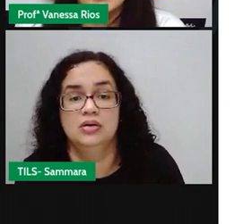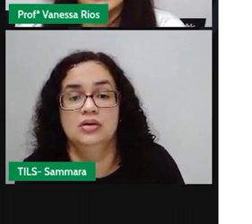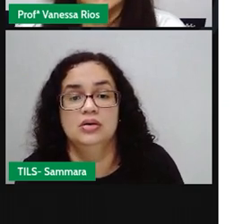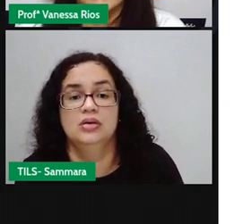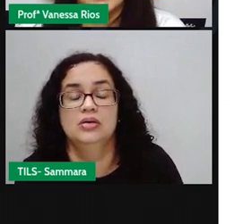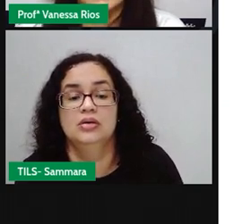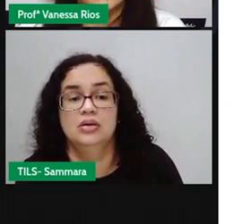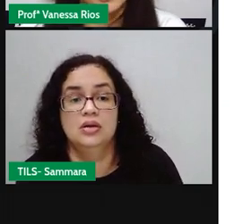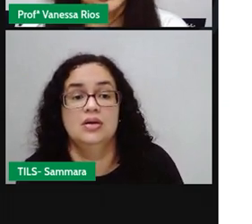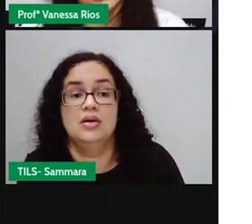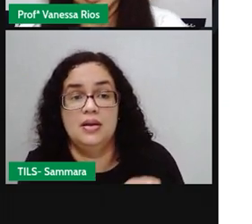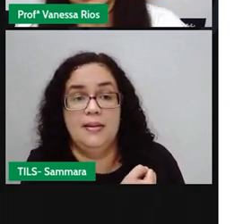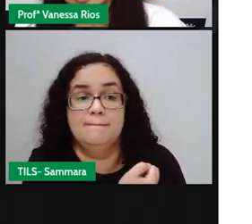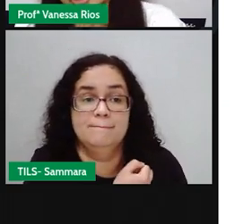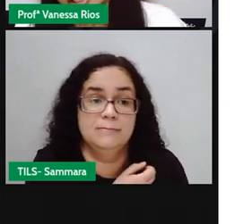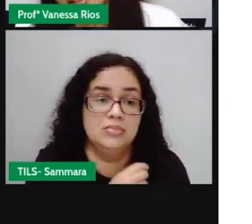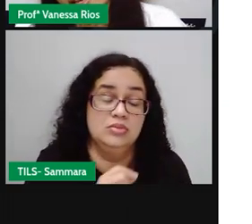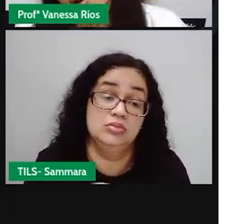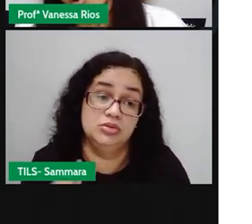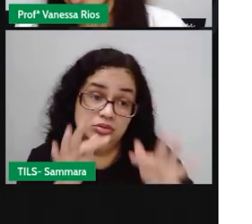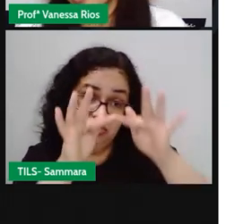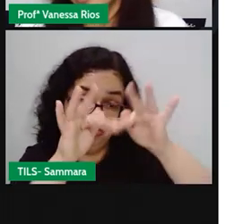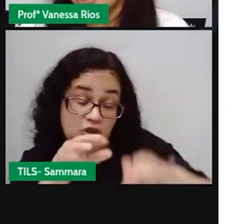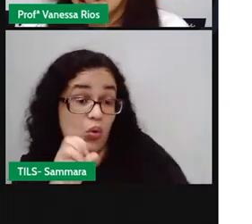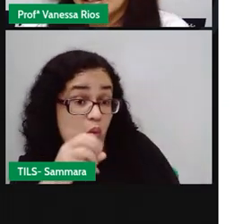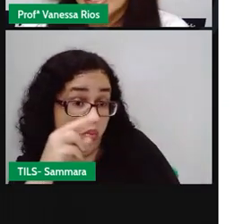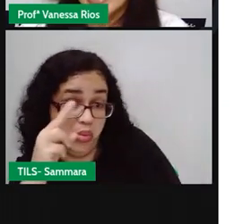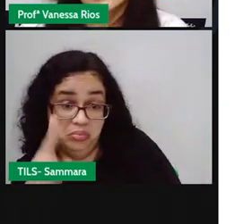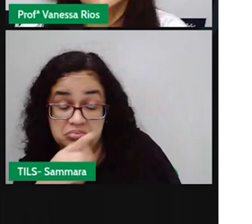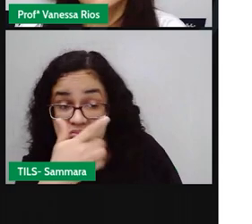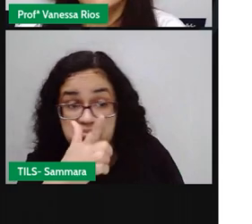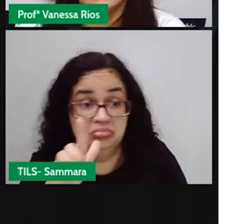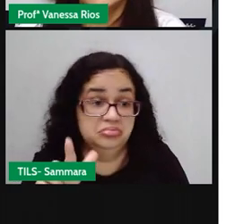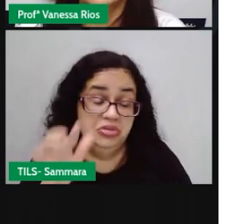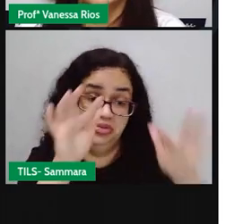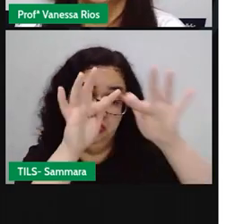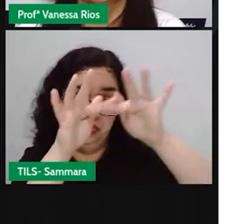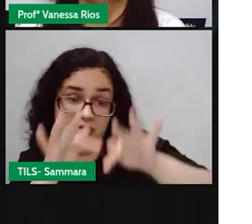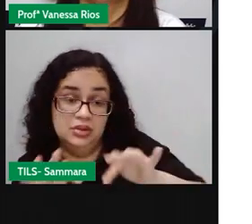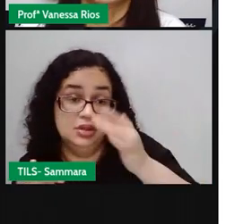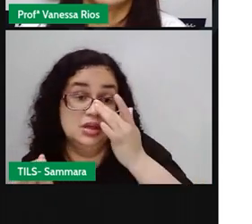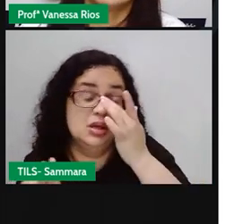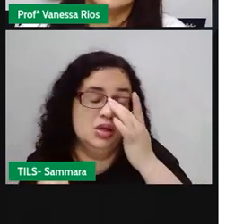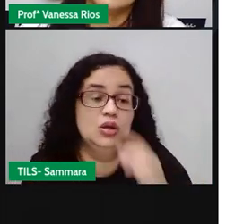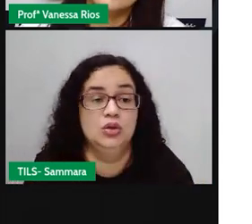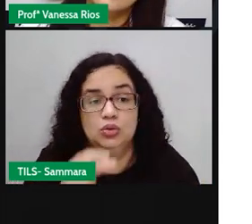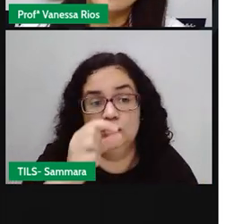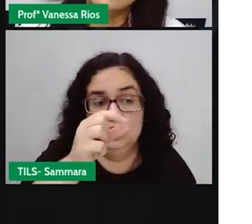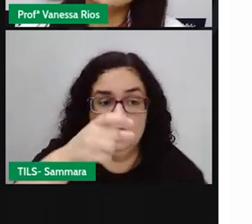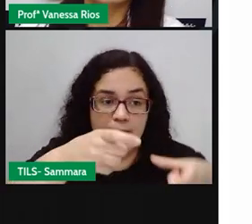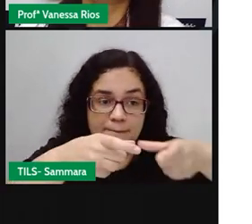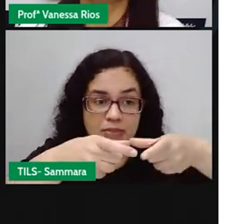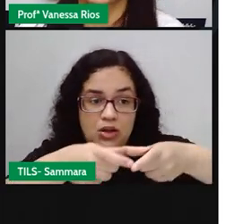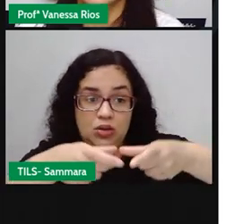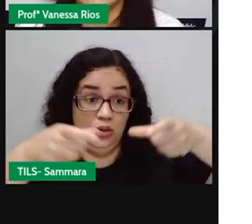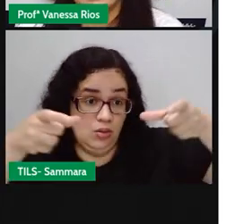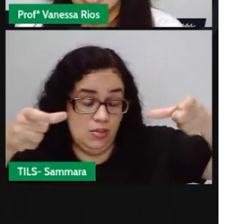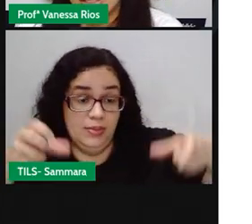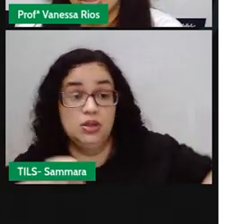A sequência numérica pode ser finita ou infinita, e ela também pode ser de ordem crescente